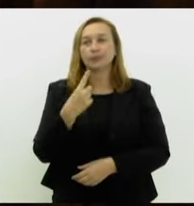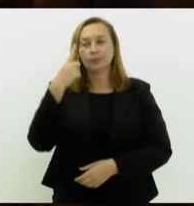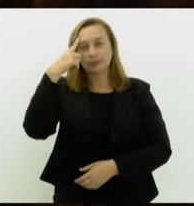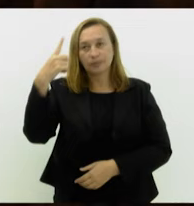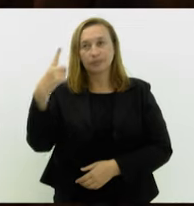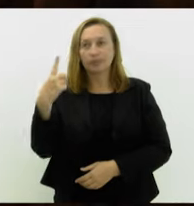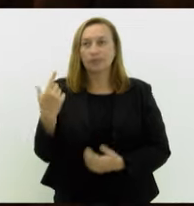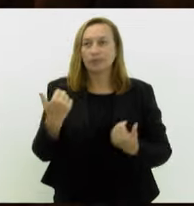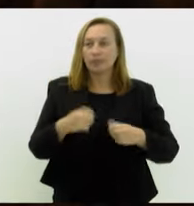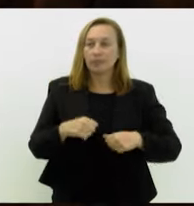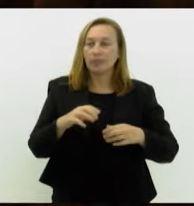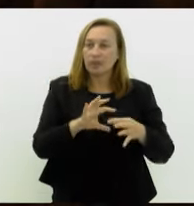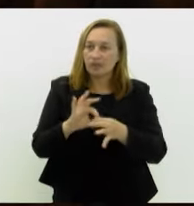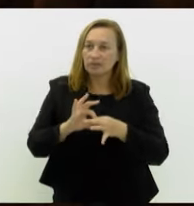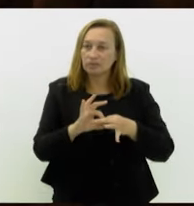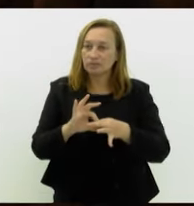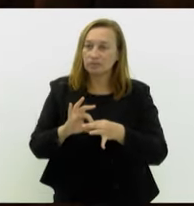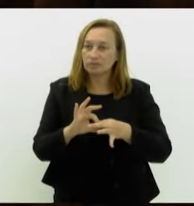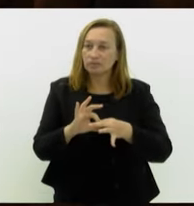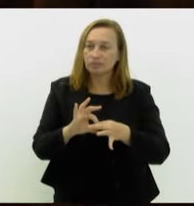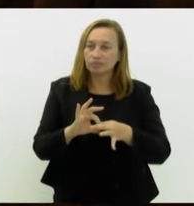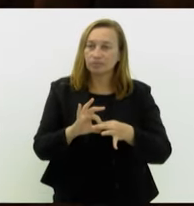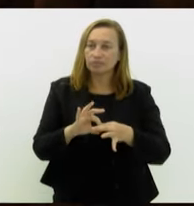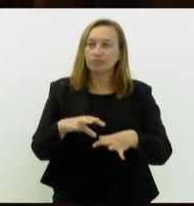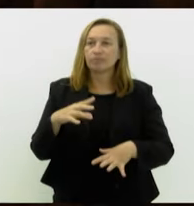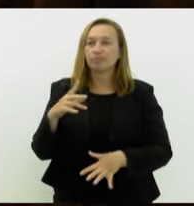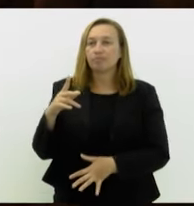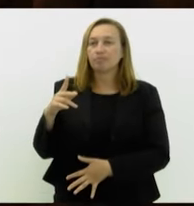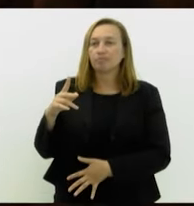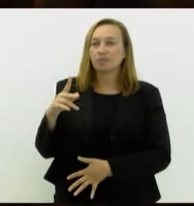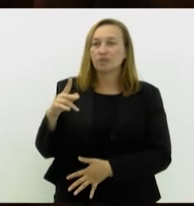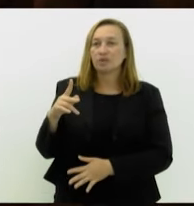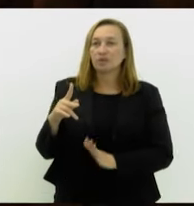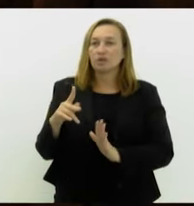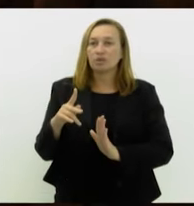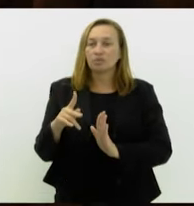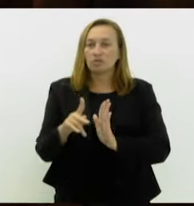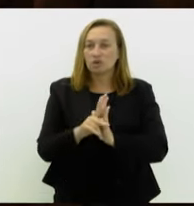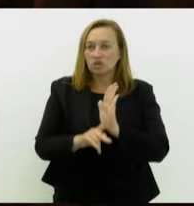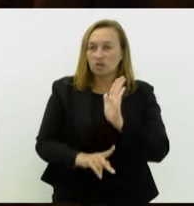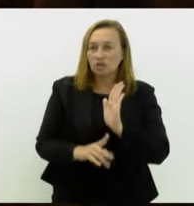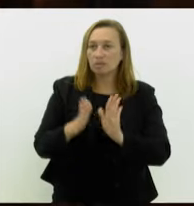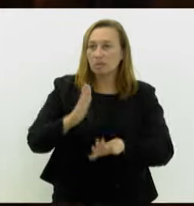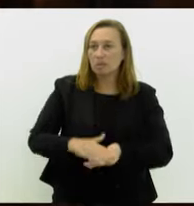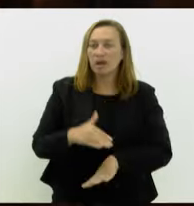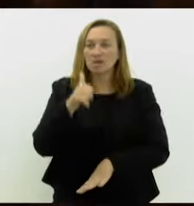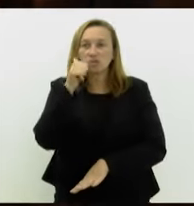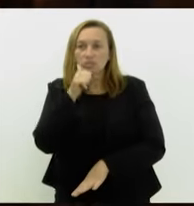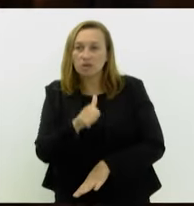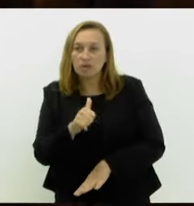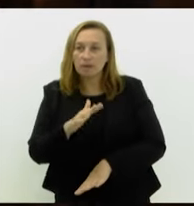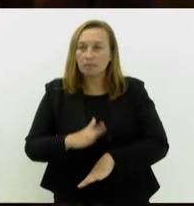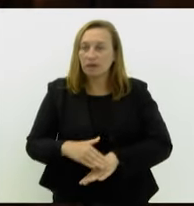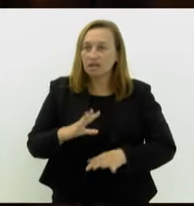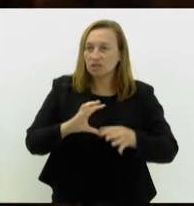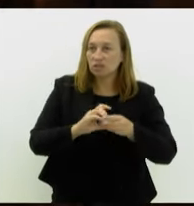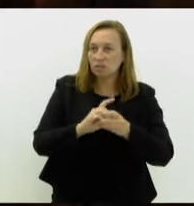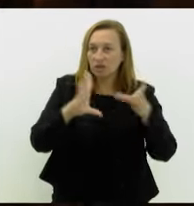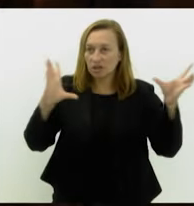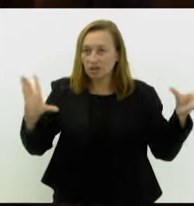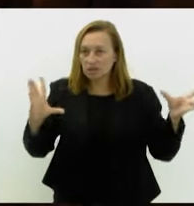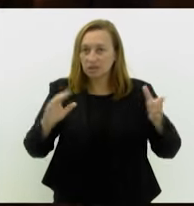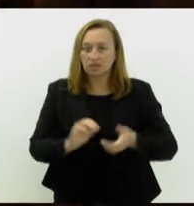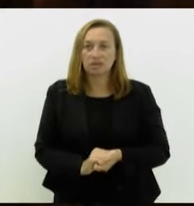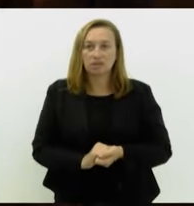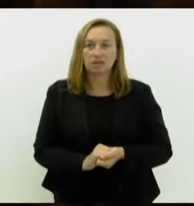devemos nos unir no entorno do projeto de que quanto mais mulheres mais Democracia